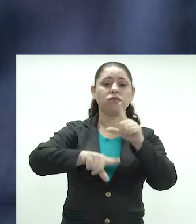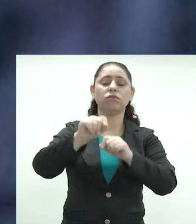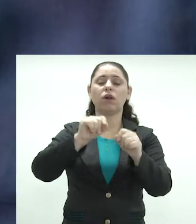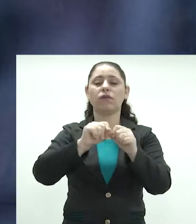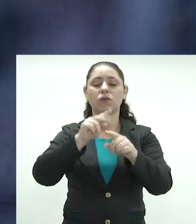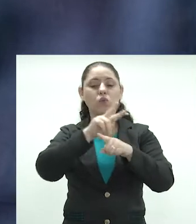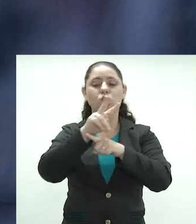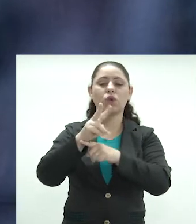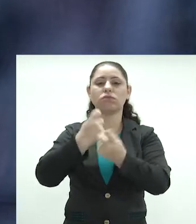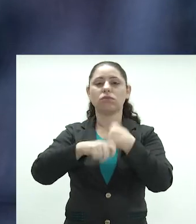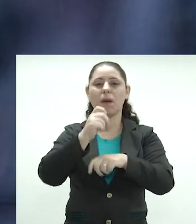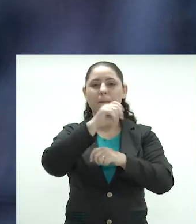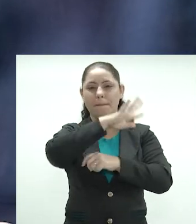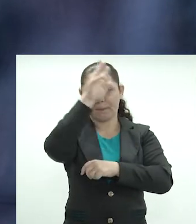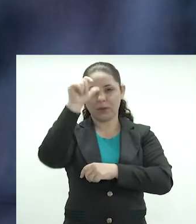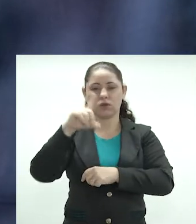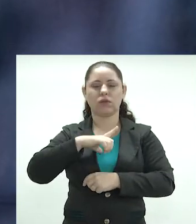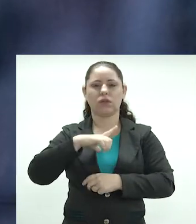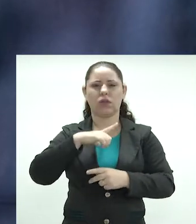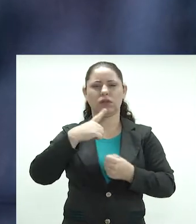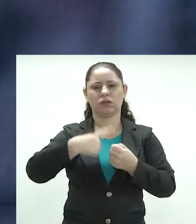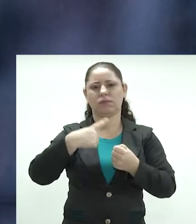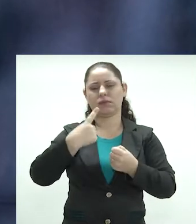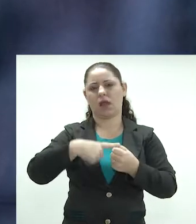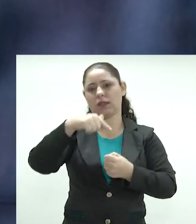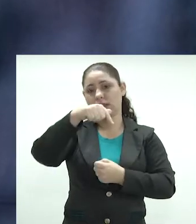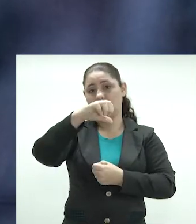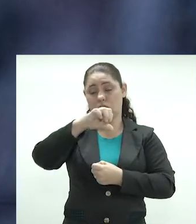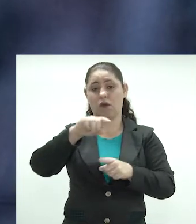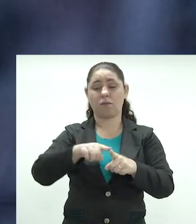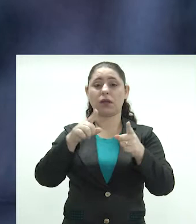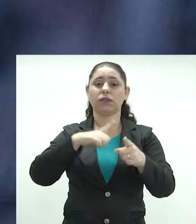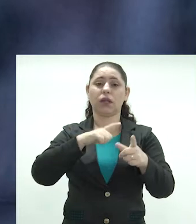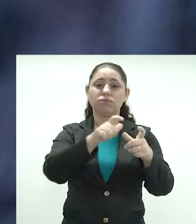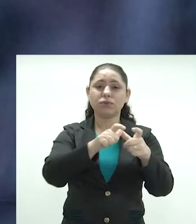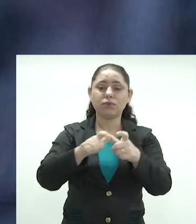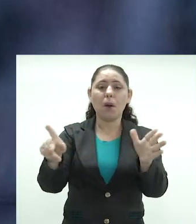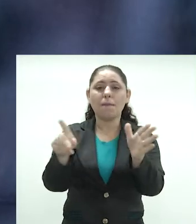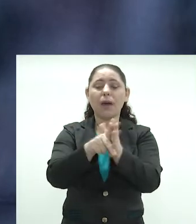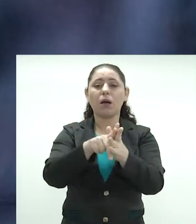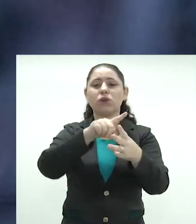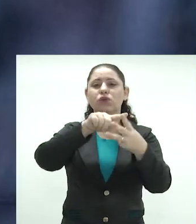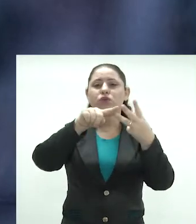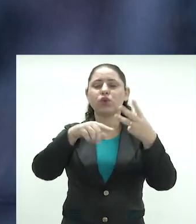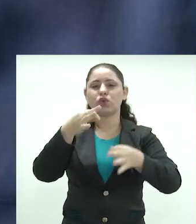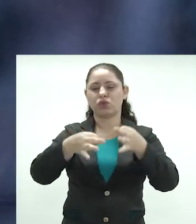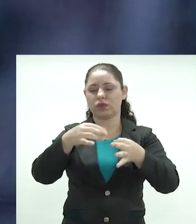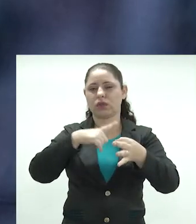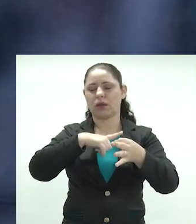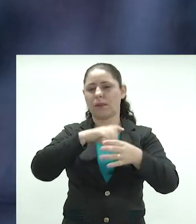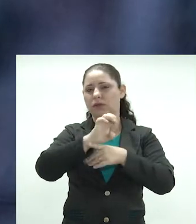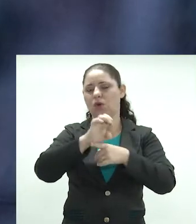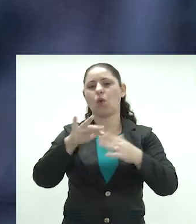para fiscalizar a administração pública como um todo. Mato Grosso do Sul tem seus 79 municípios, mas também tem as suas